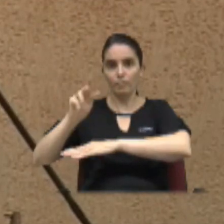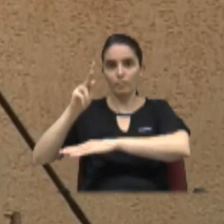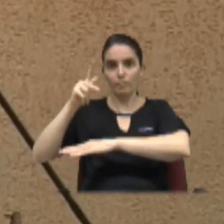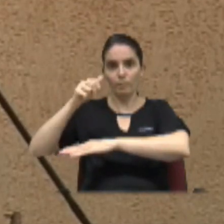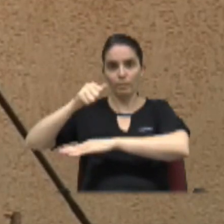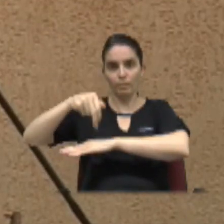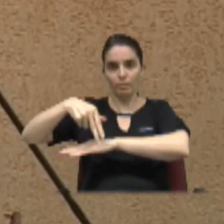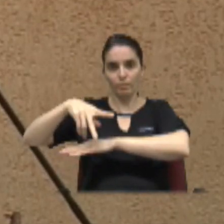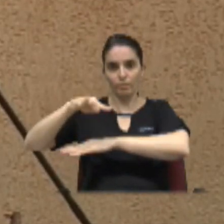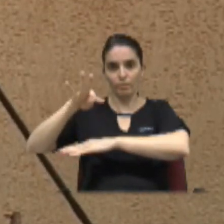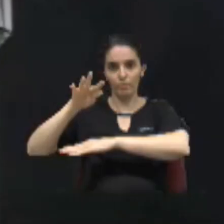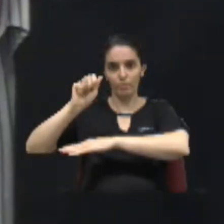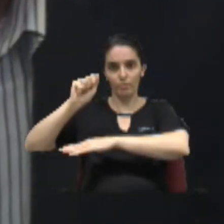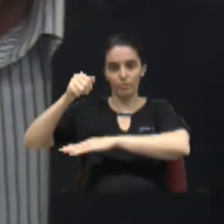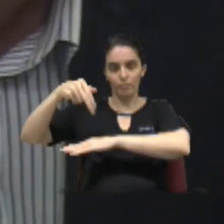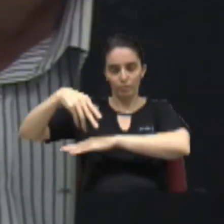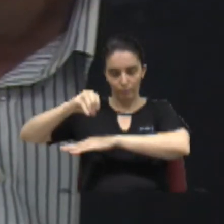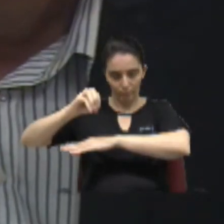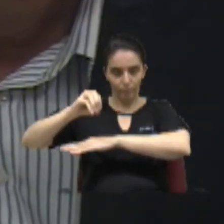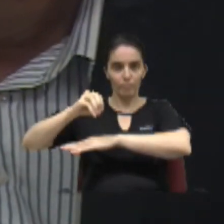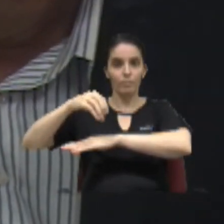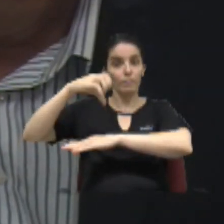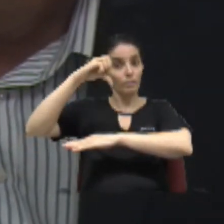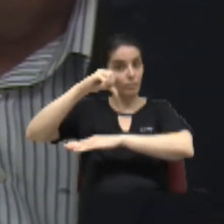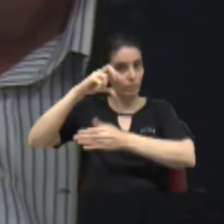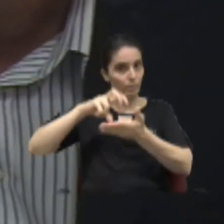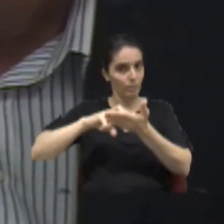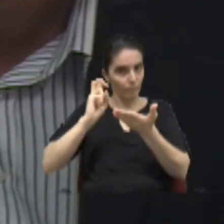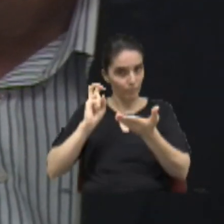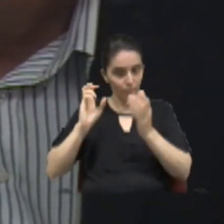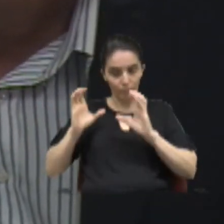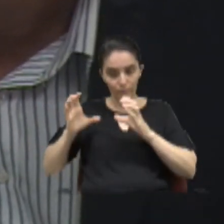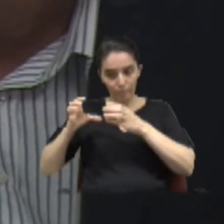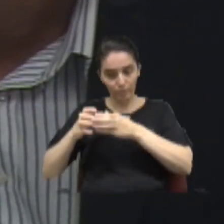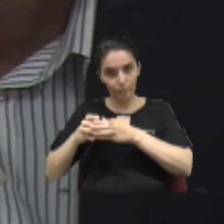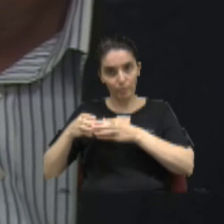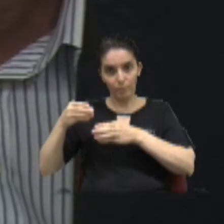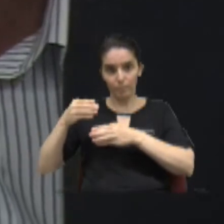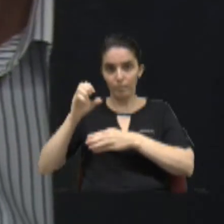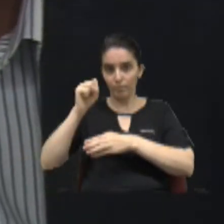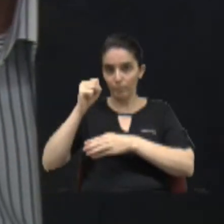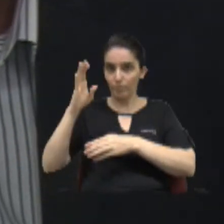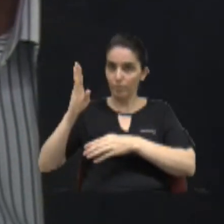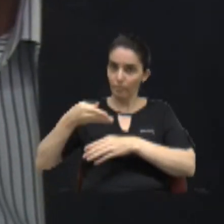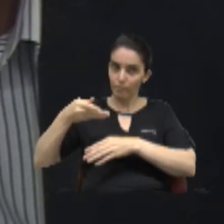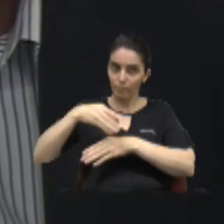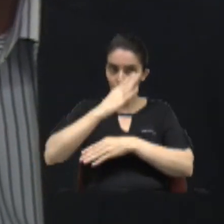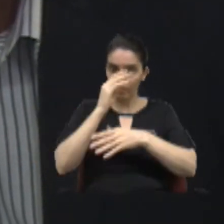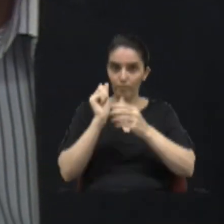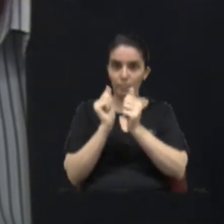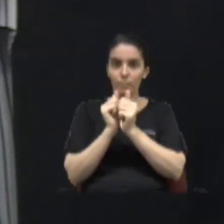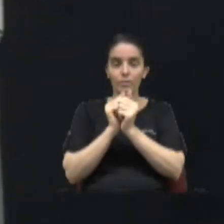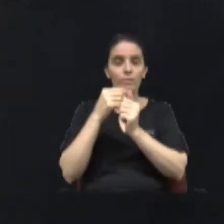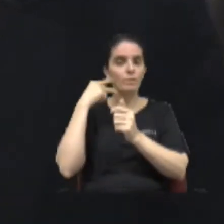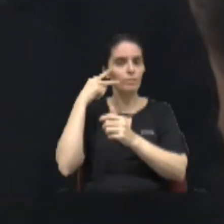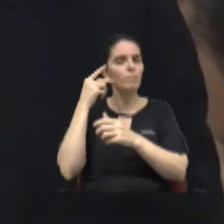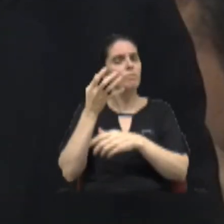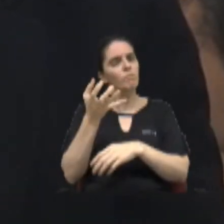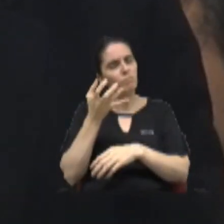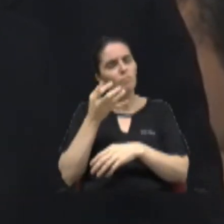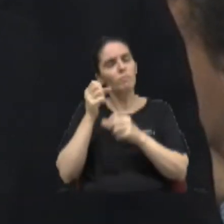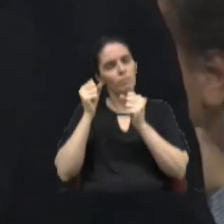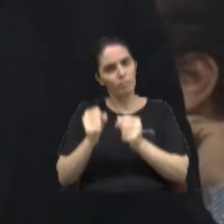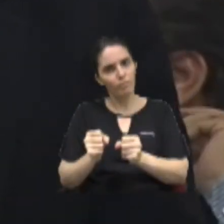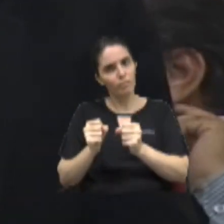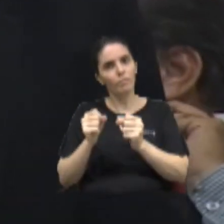manhã. Então a comissão está convidada para sair daqui às 8h30, e os outros vereadores que quiserem acompanhar a